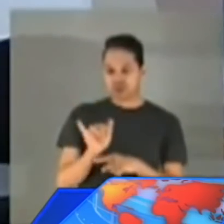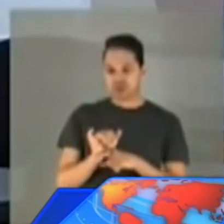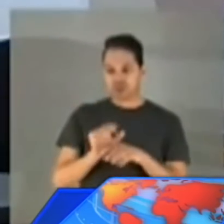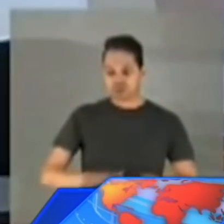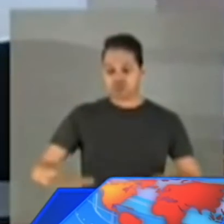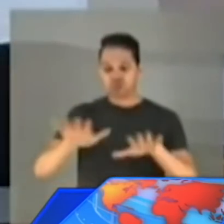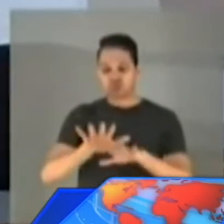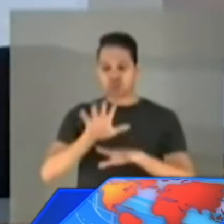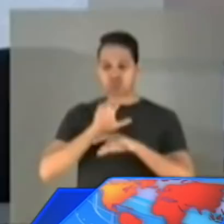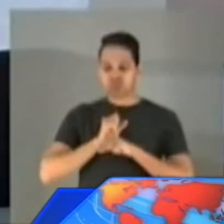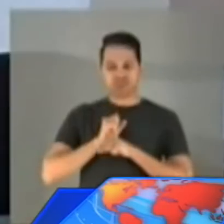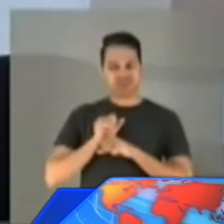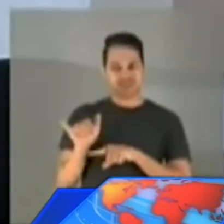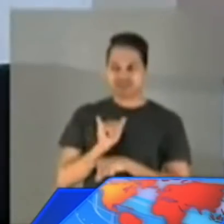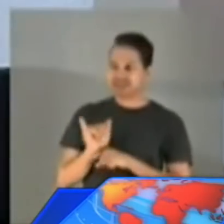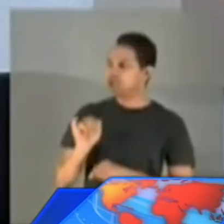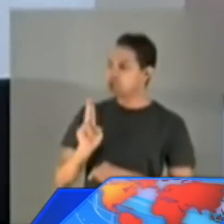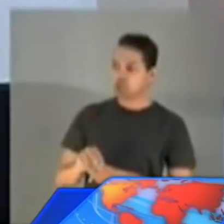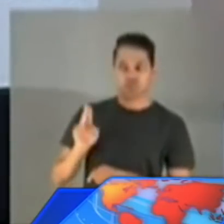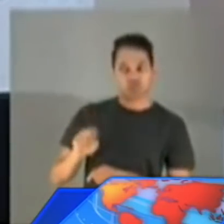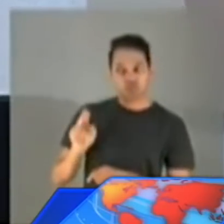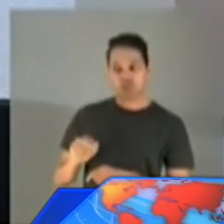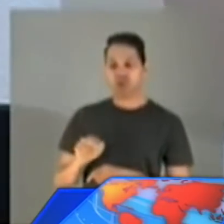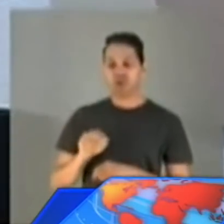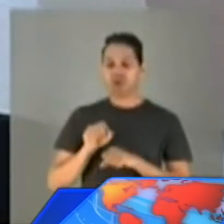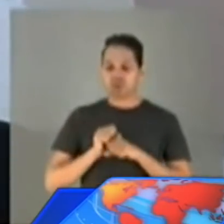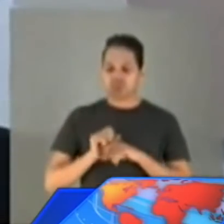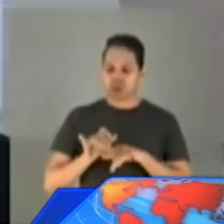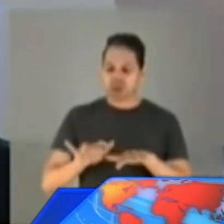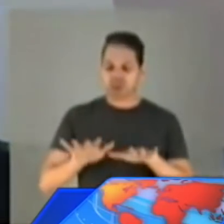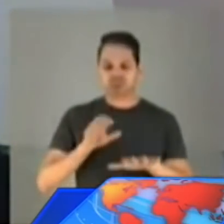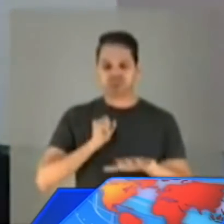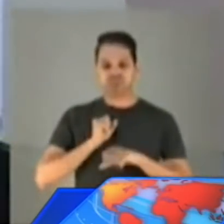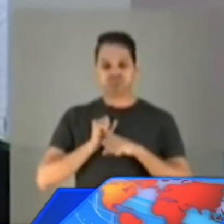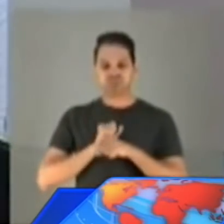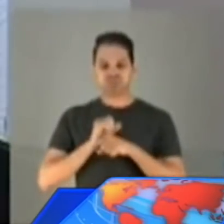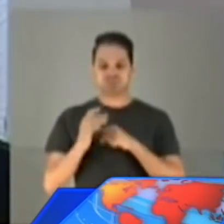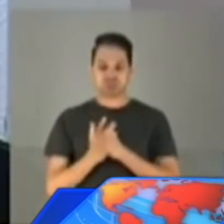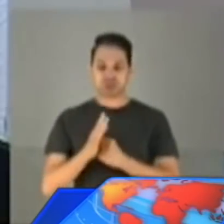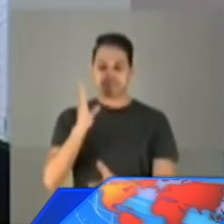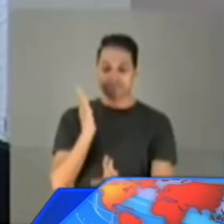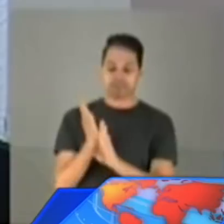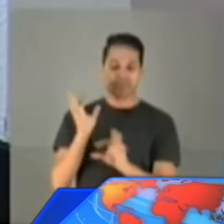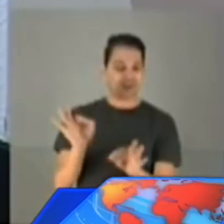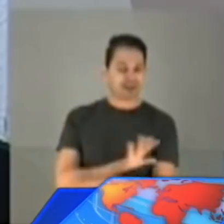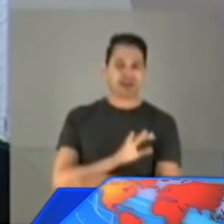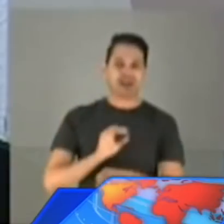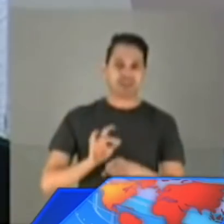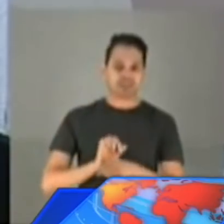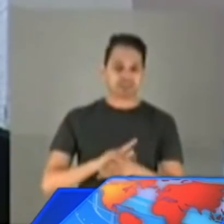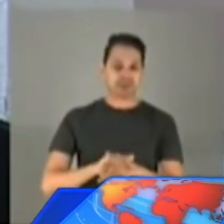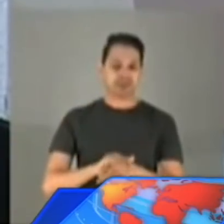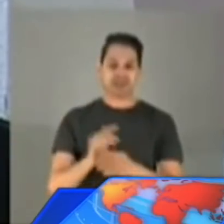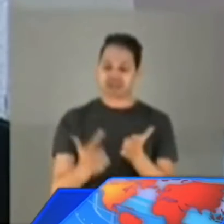foi estratégia. Nunca foi uma estratégia. Imunidade de rebanho é uma constatação de como termina uma pandemia. É isso. Isso está em todos